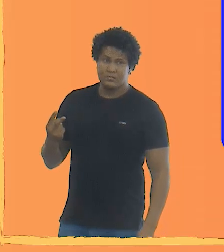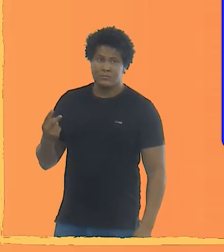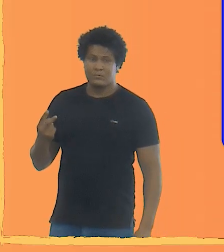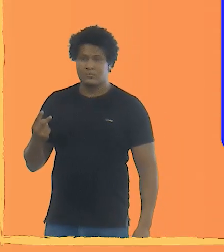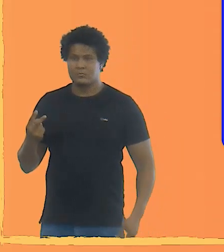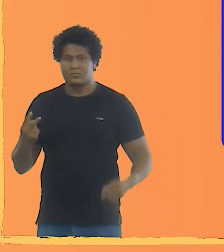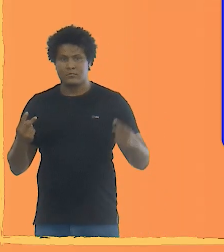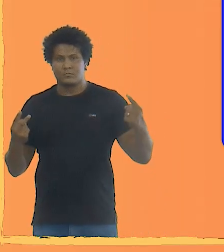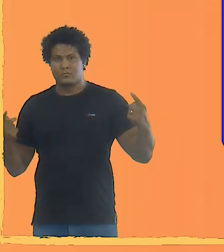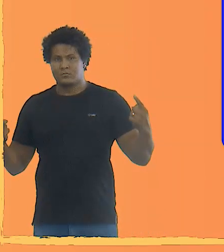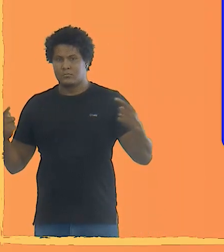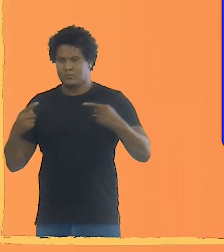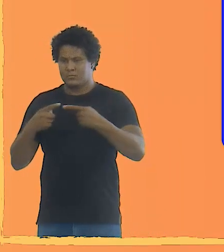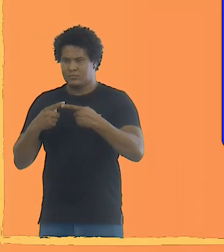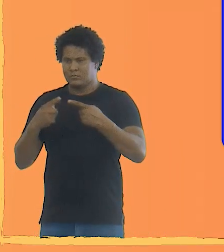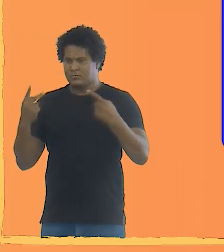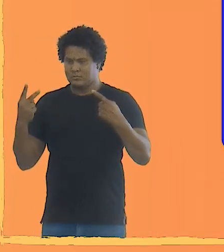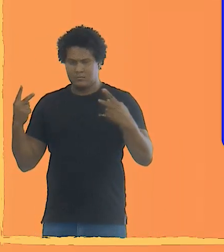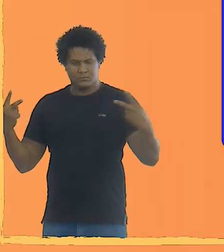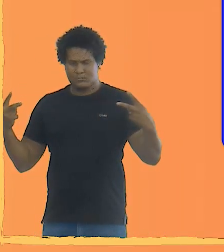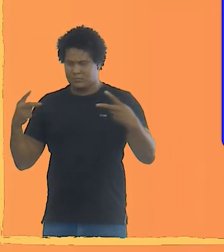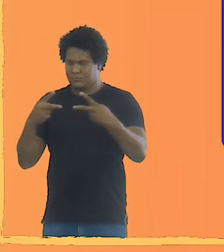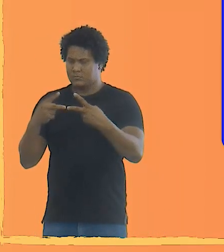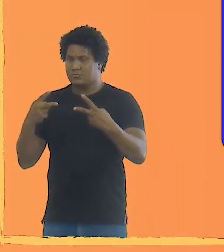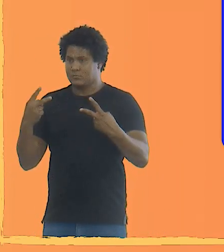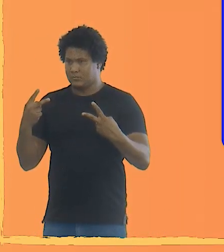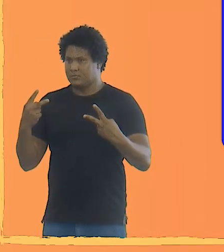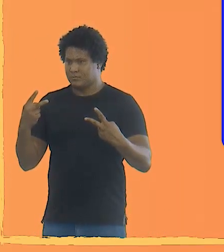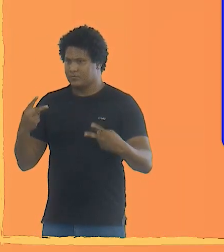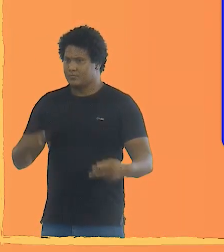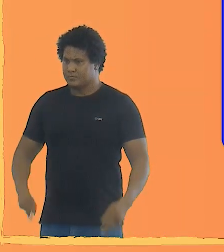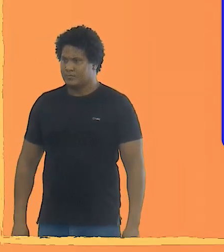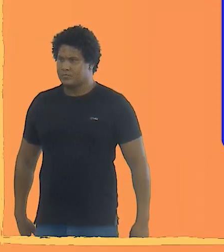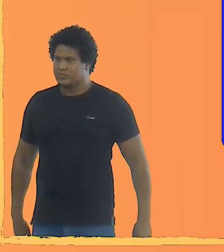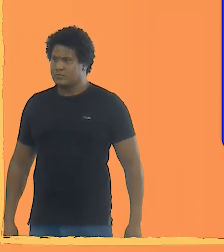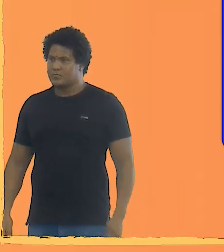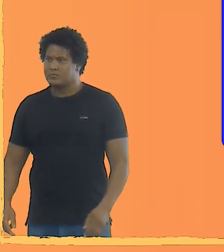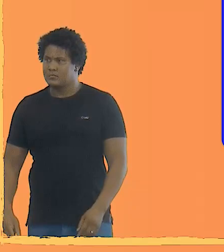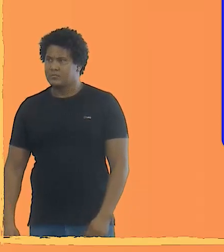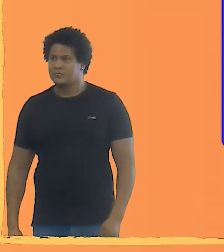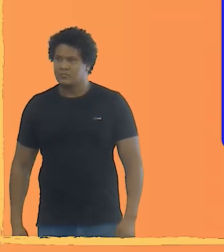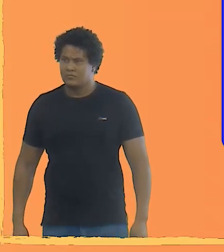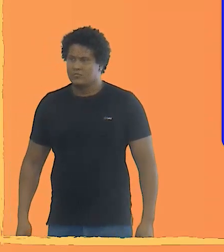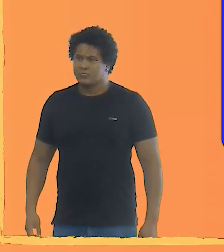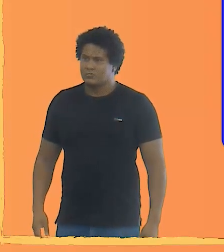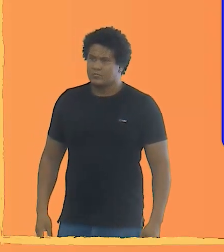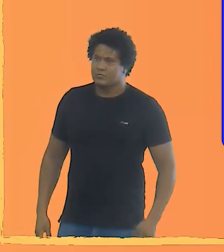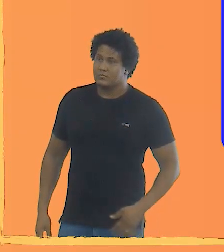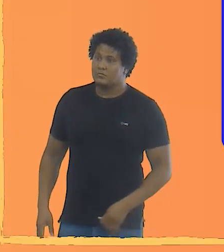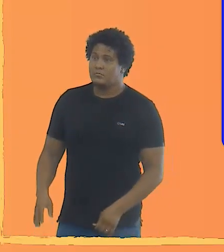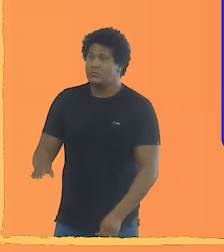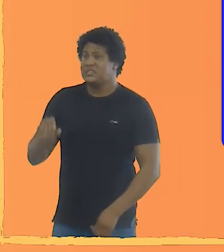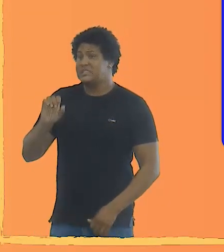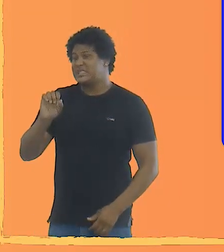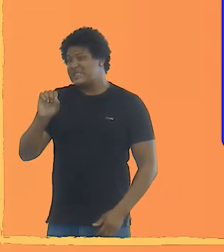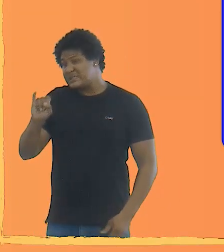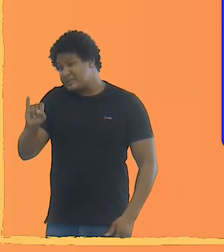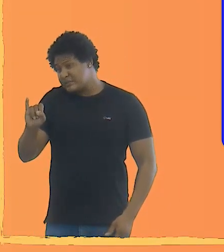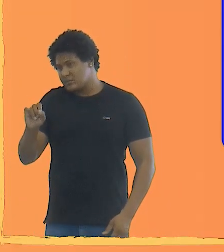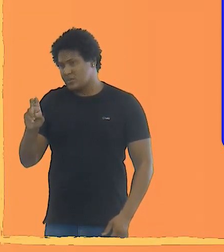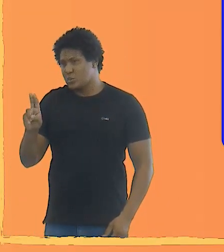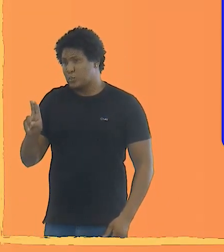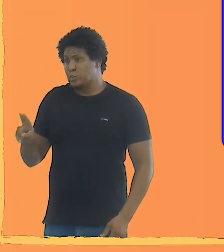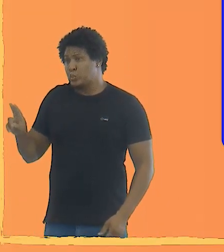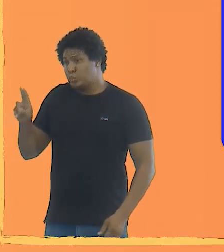primeira e a primeira engrenagem com a segunda. Só aqui já são 2 possibilidades de marcha. Tudo bem? Isso se eu usar a engrenagem que